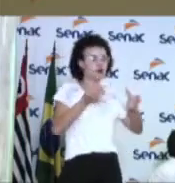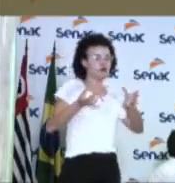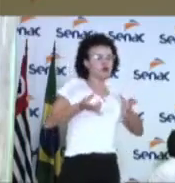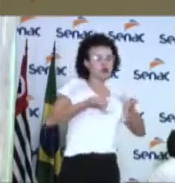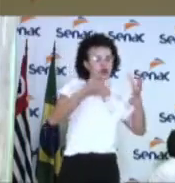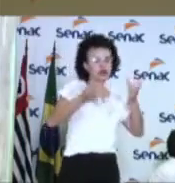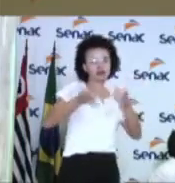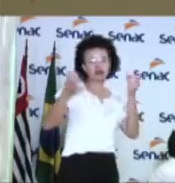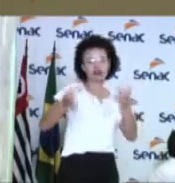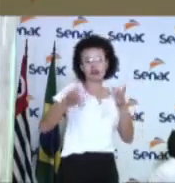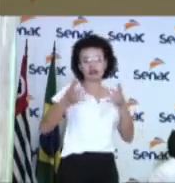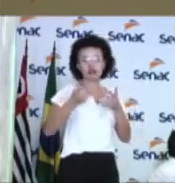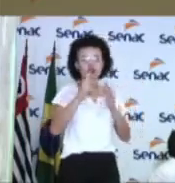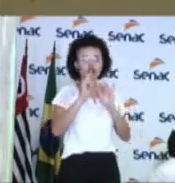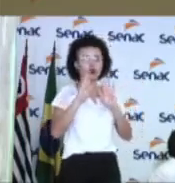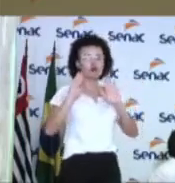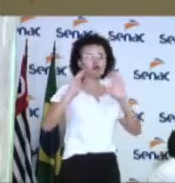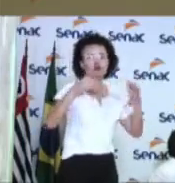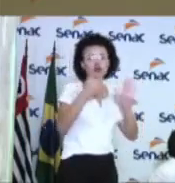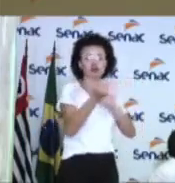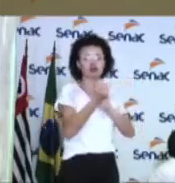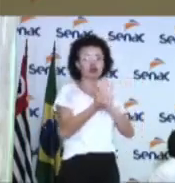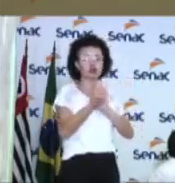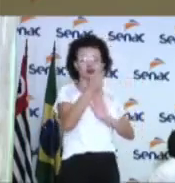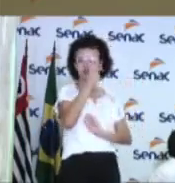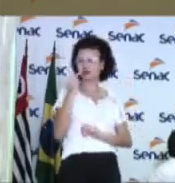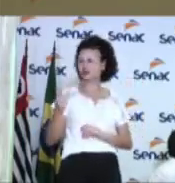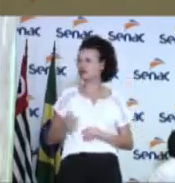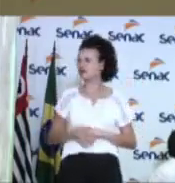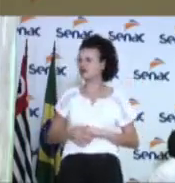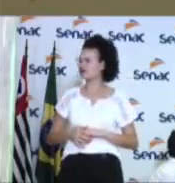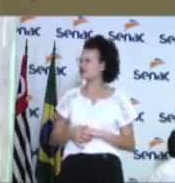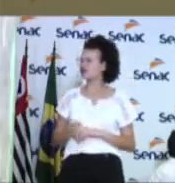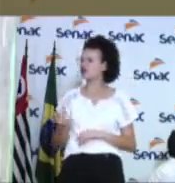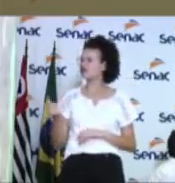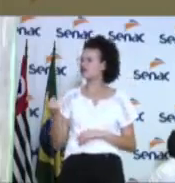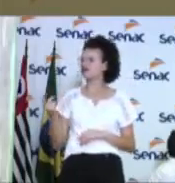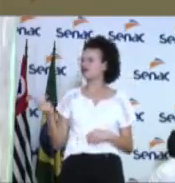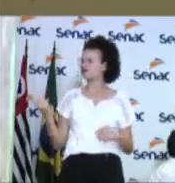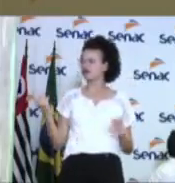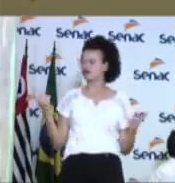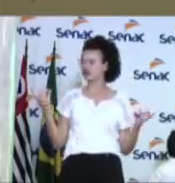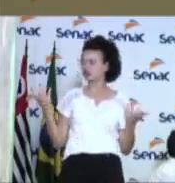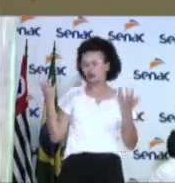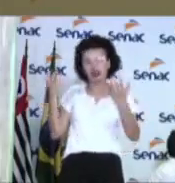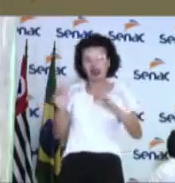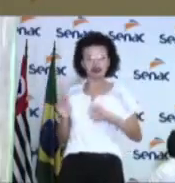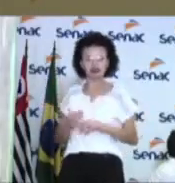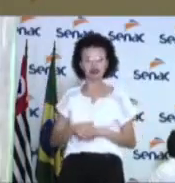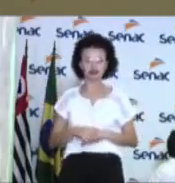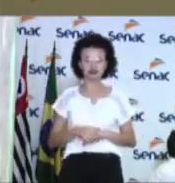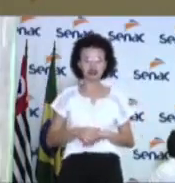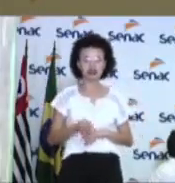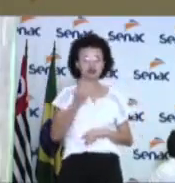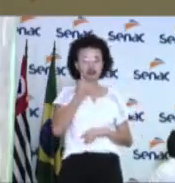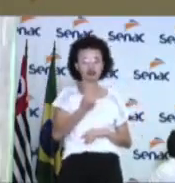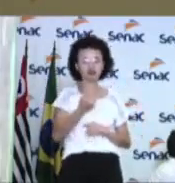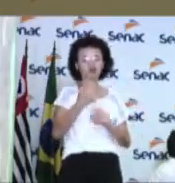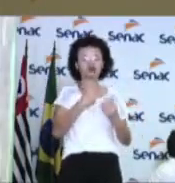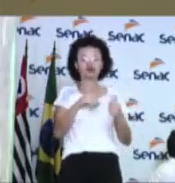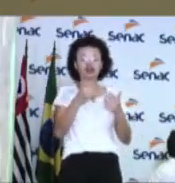o desinteresse é em um milésimo de segundo, o cara vai falar, pô, não quero ver isso aqui mais não. Então, tem todos esses